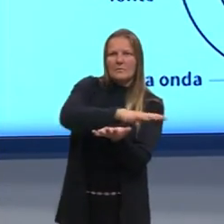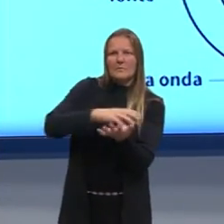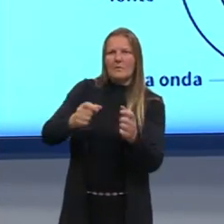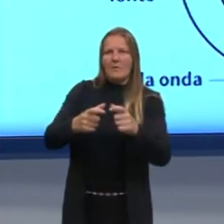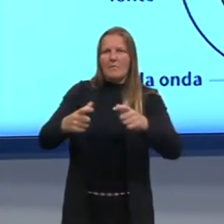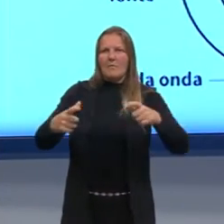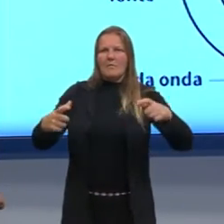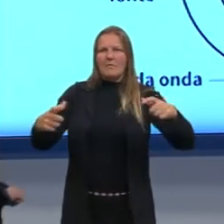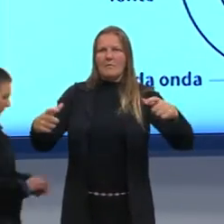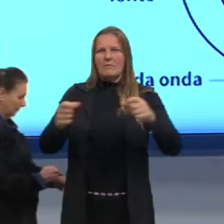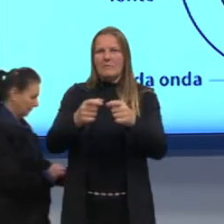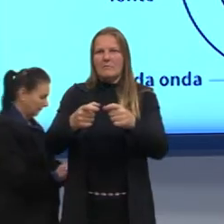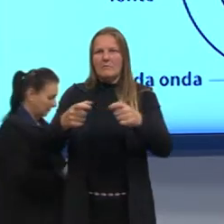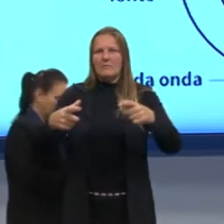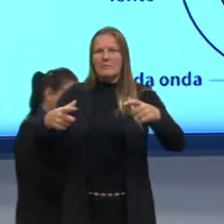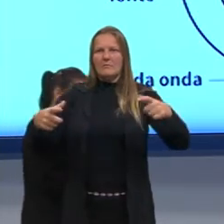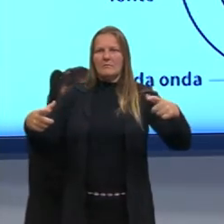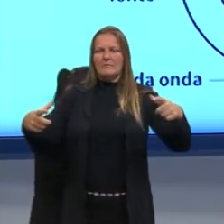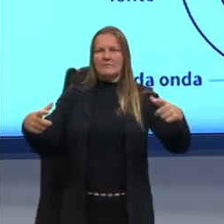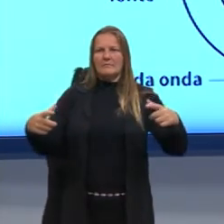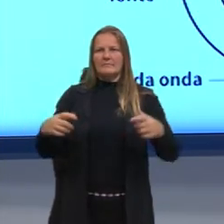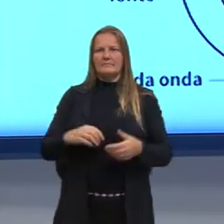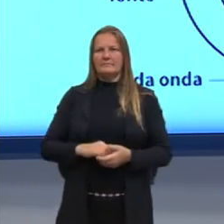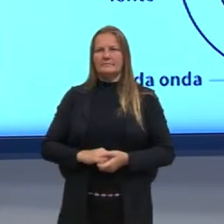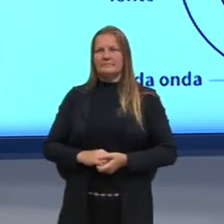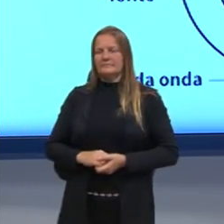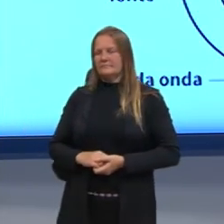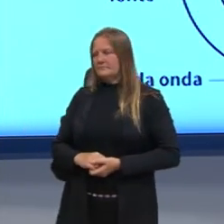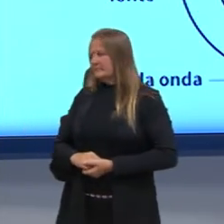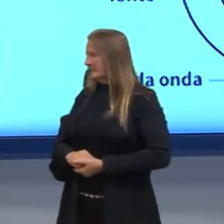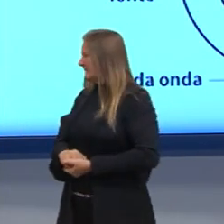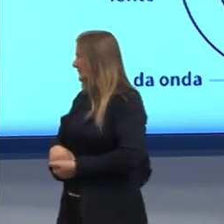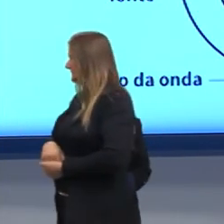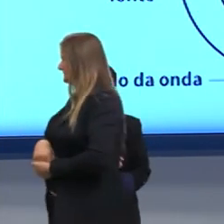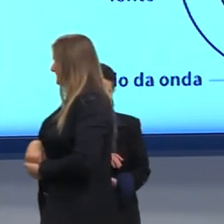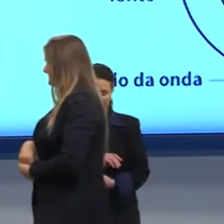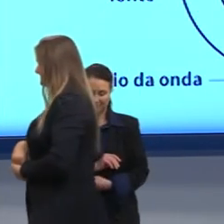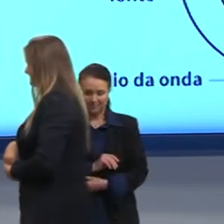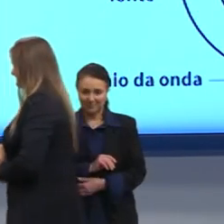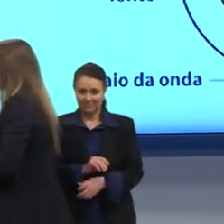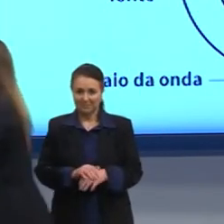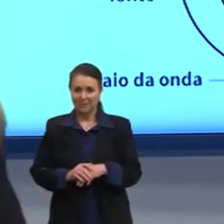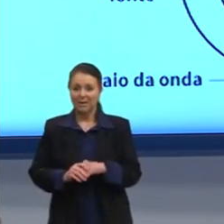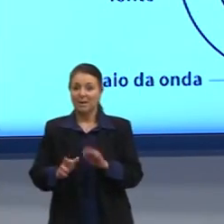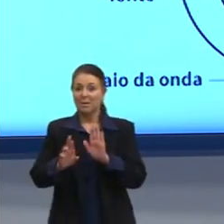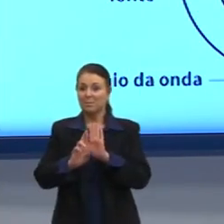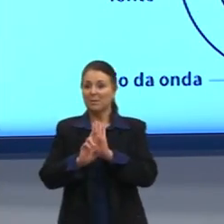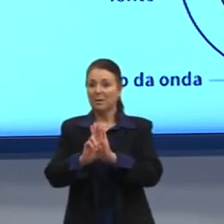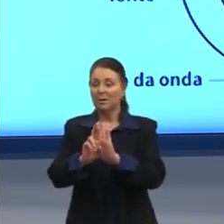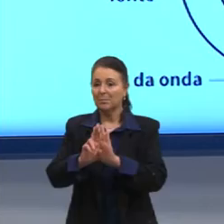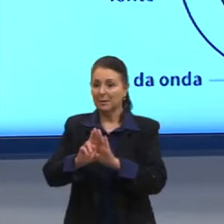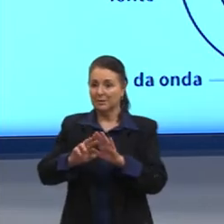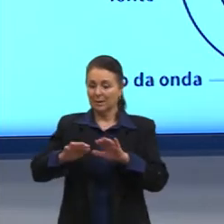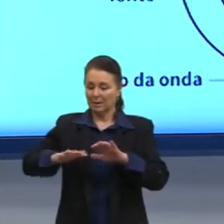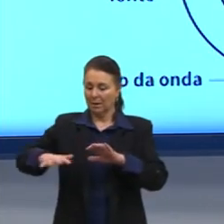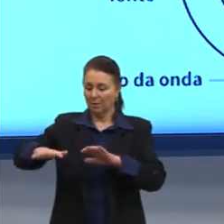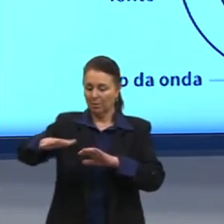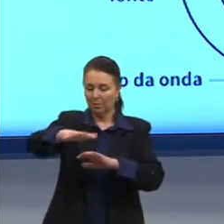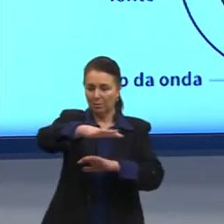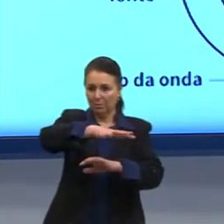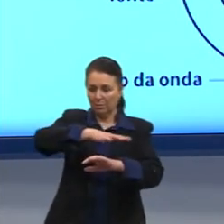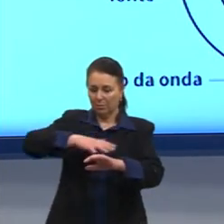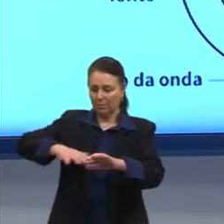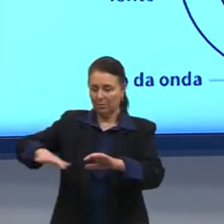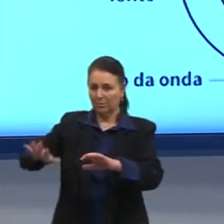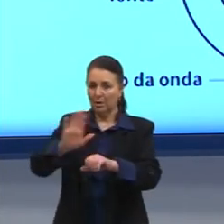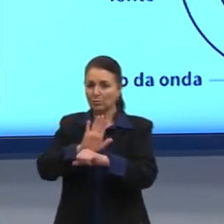feito mais, mas geralmente a gente faz só algumas que é para representar essa onda. Então, a frente de onda nos ajuda a entender qual